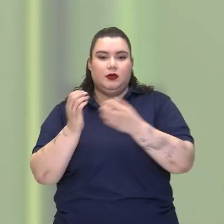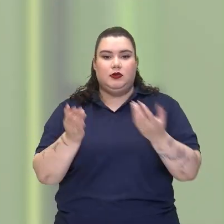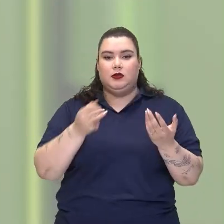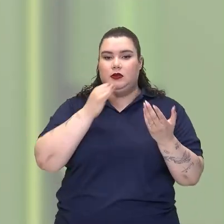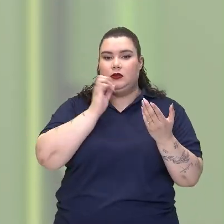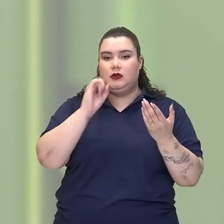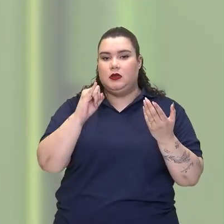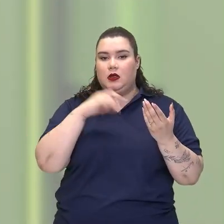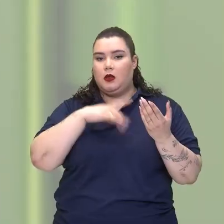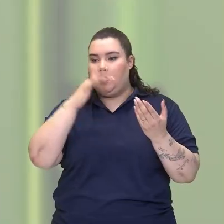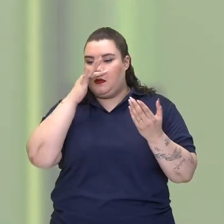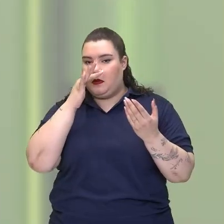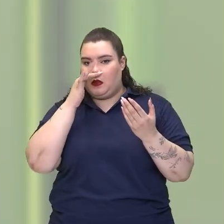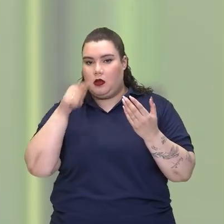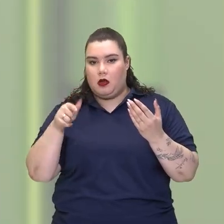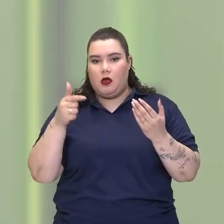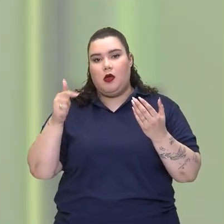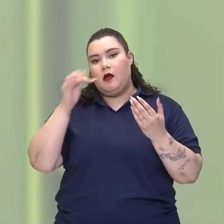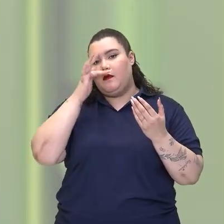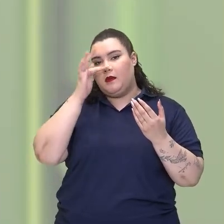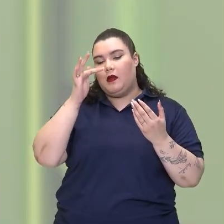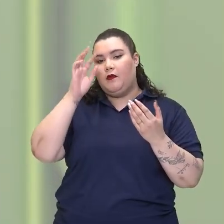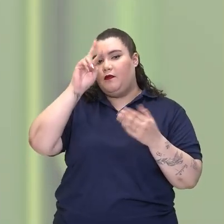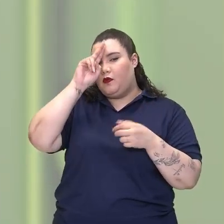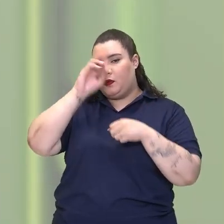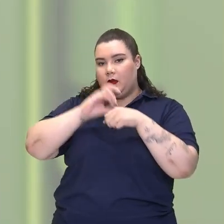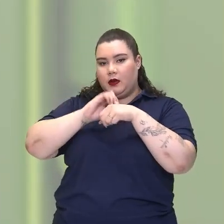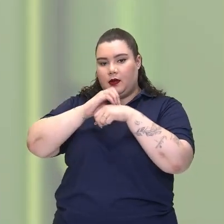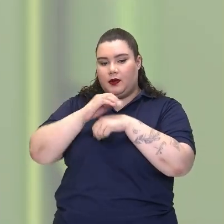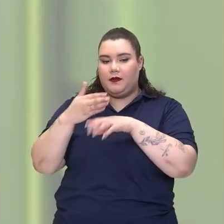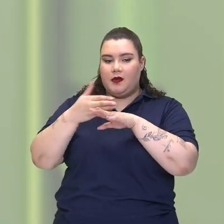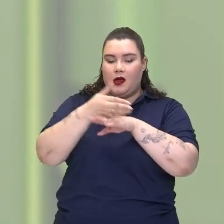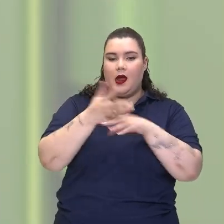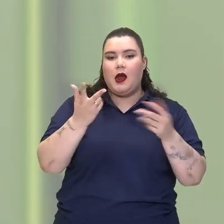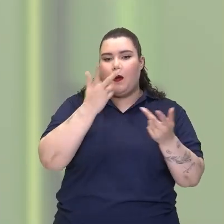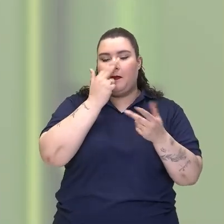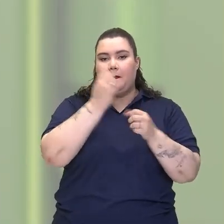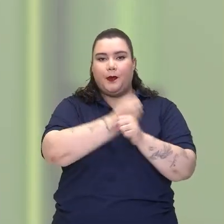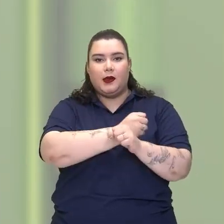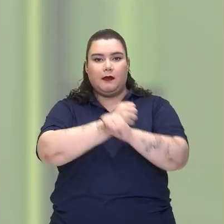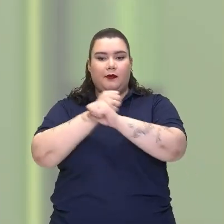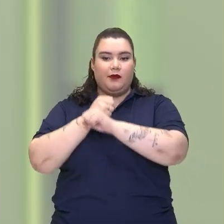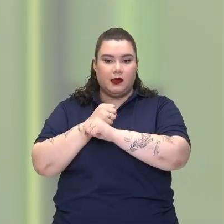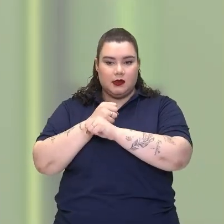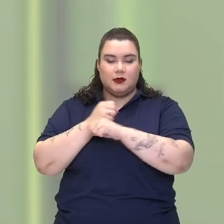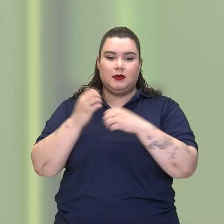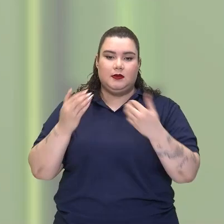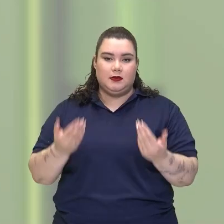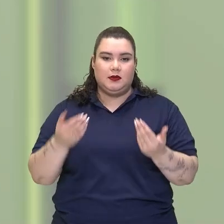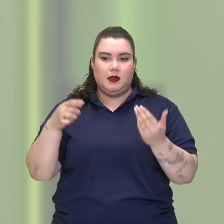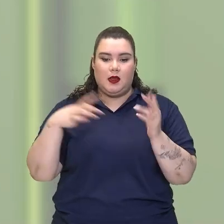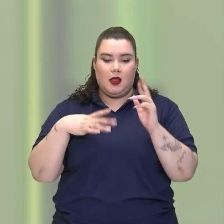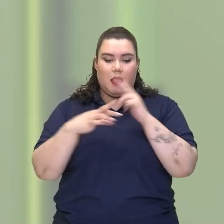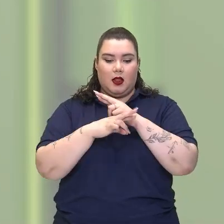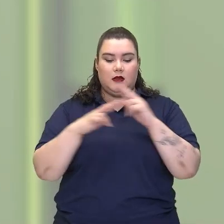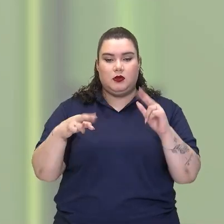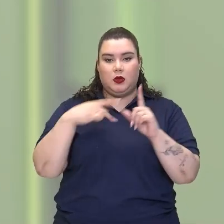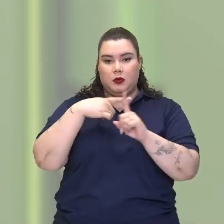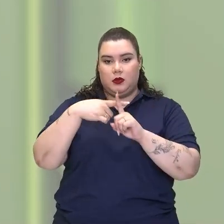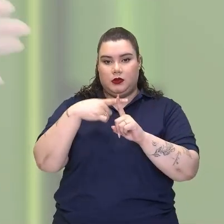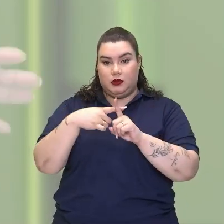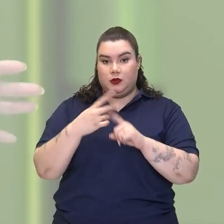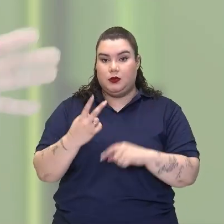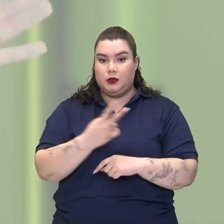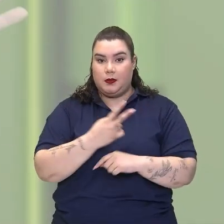planta invasora, a formiga também vai, né, tentar tirar essa planta invasora. Então existe uma relação ali benéfica entre os